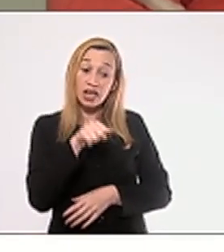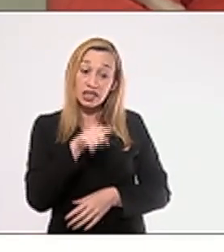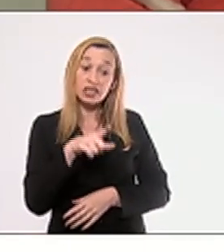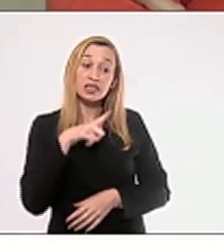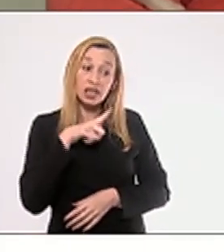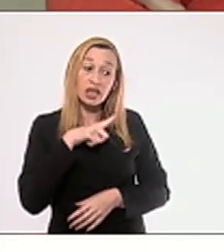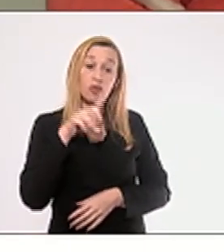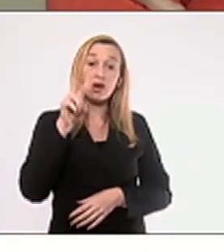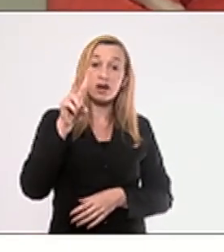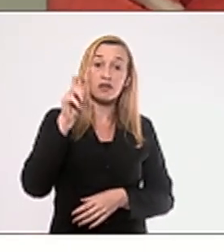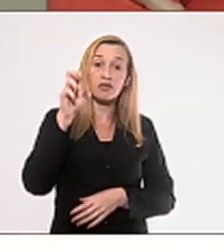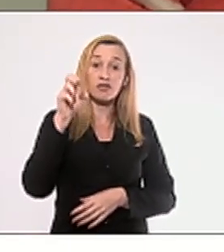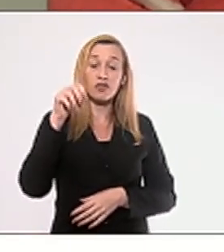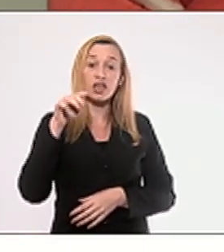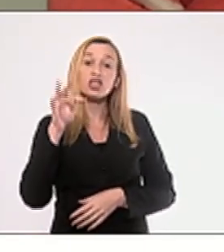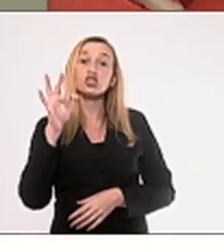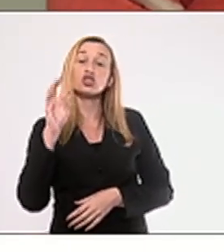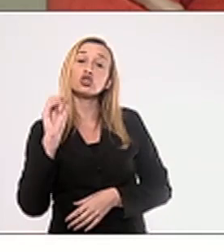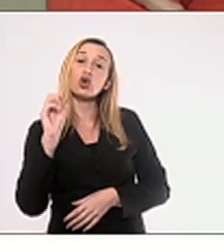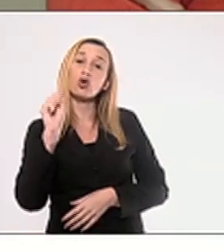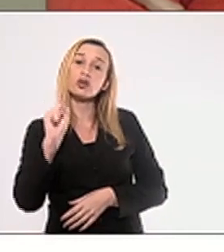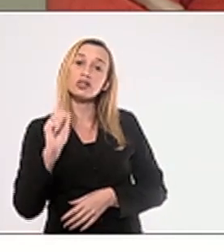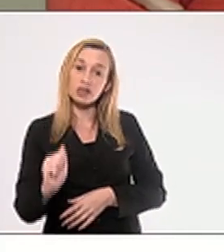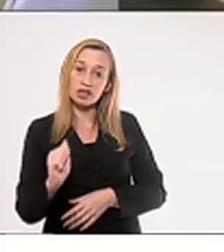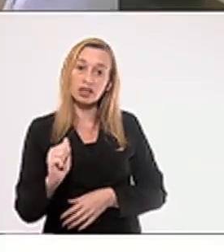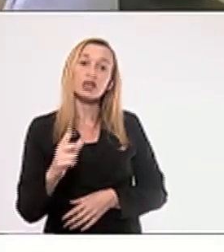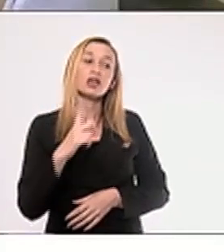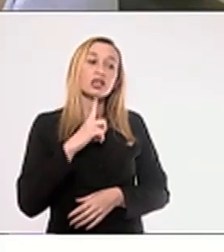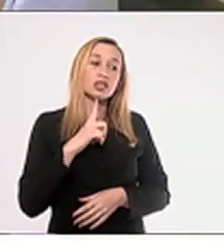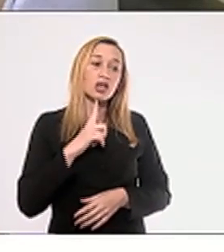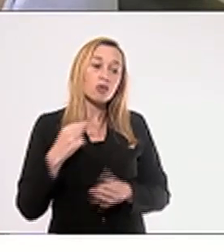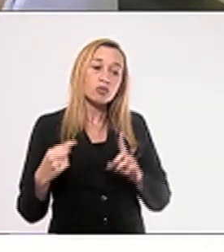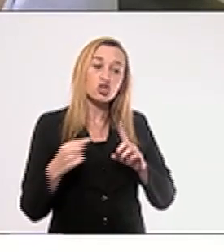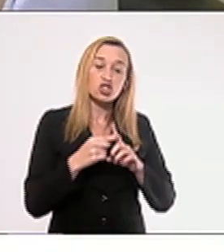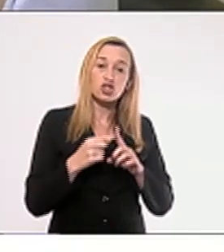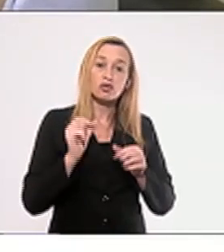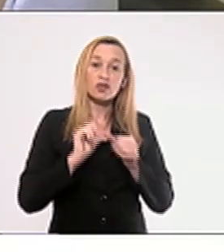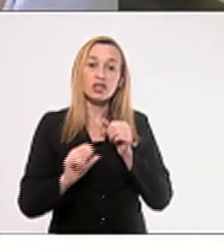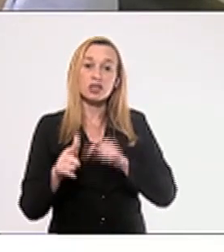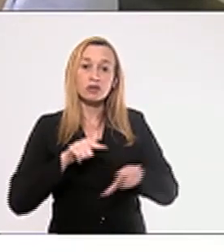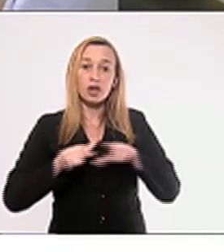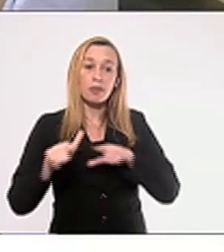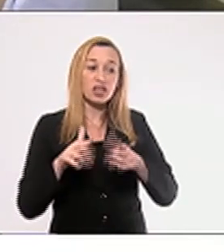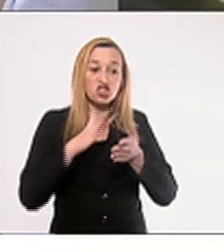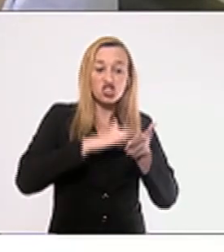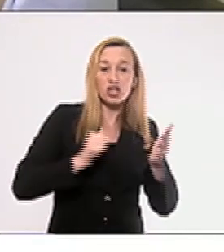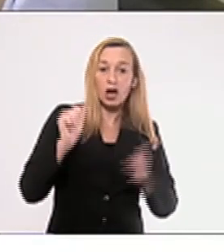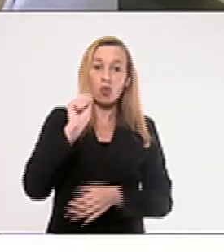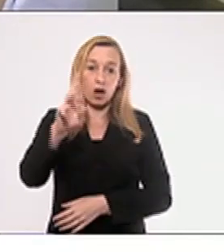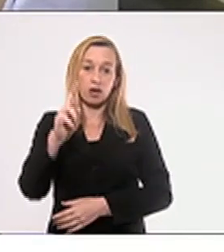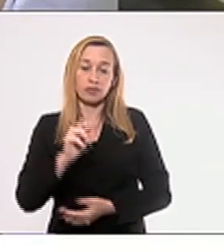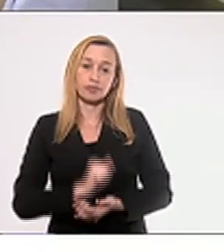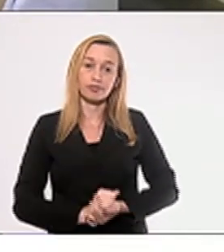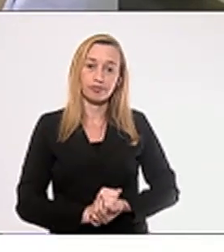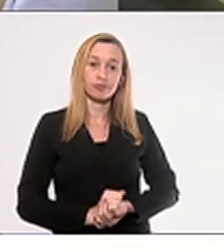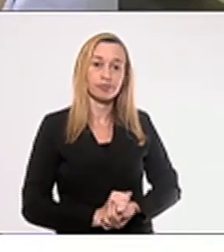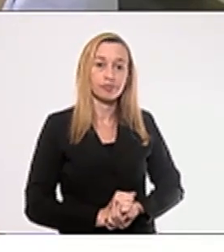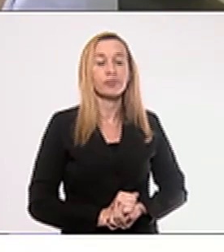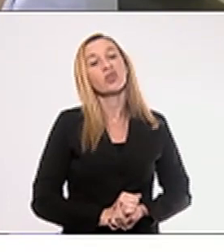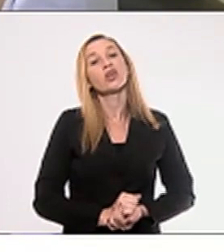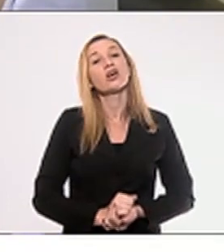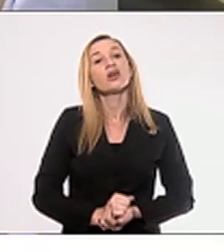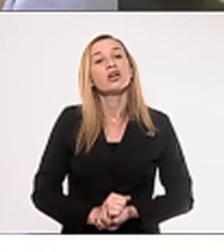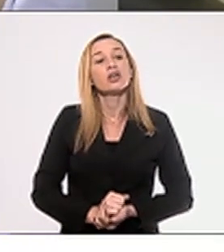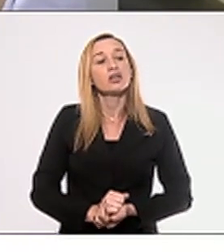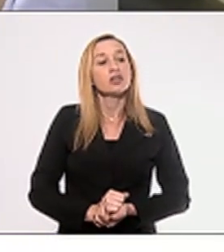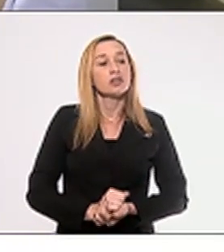uma ventosa. Essas ventosas ela tem o objetivo de fazer o trabalho de eliminar o ar. E aí que a gente não entende por